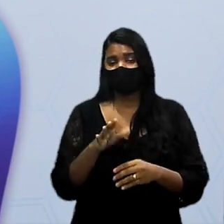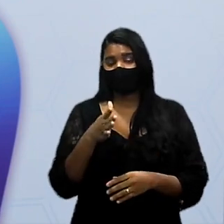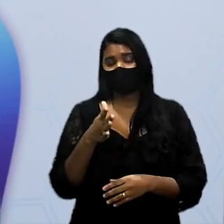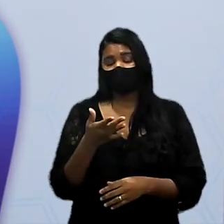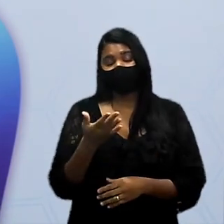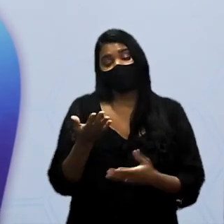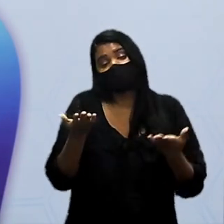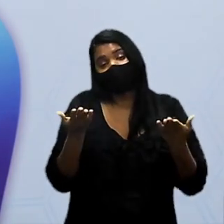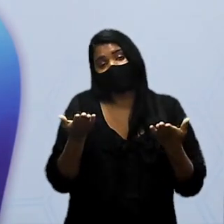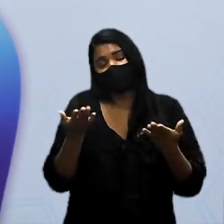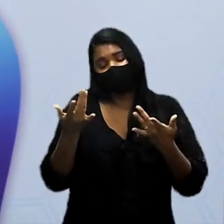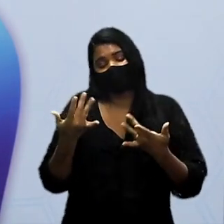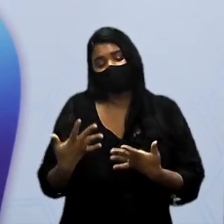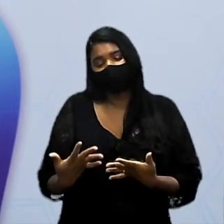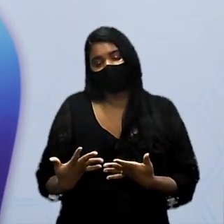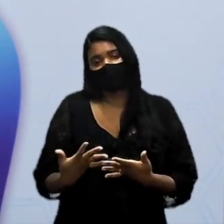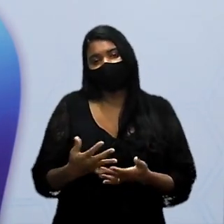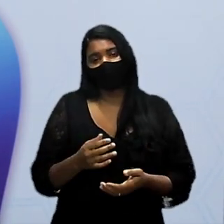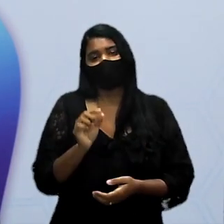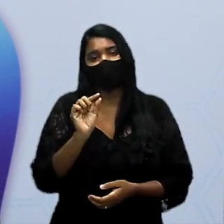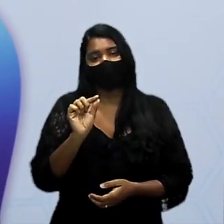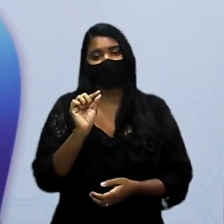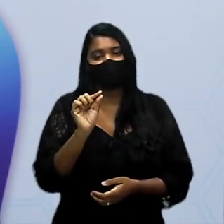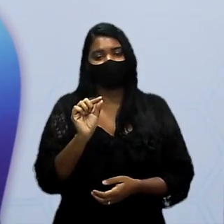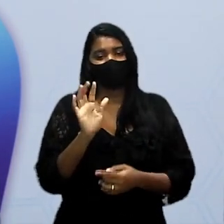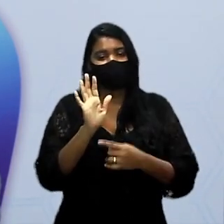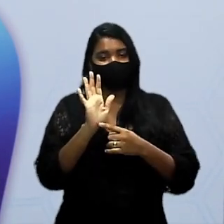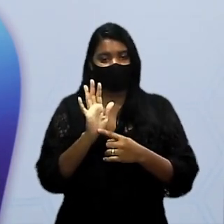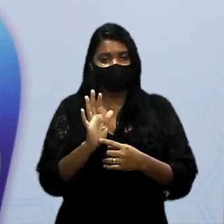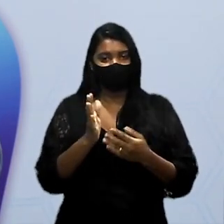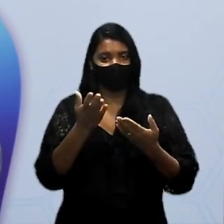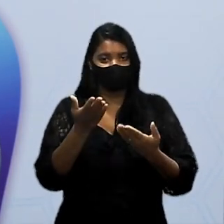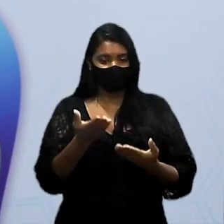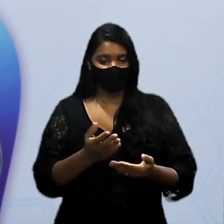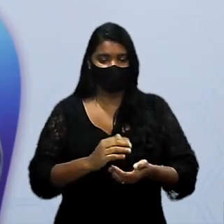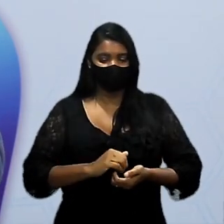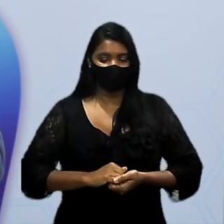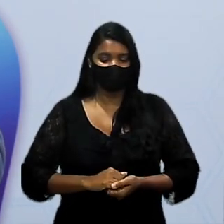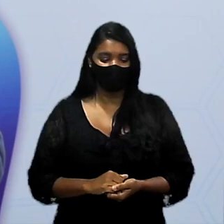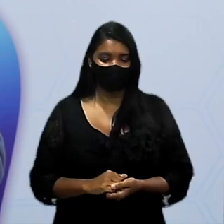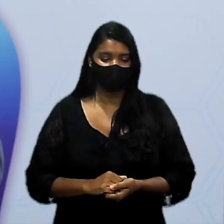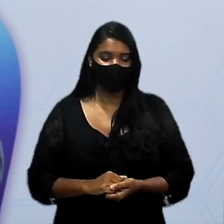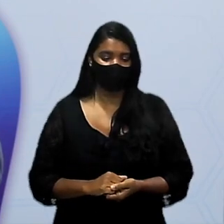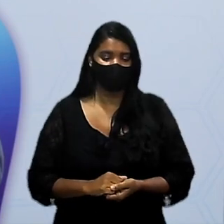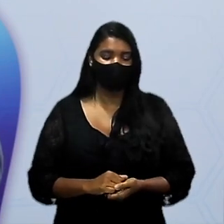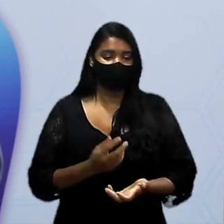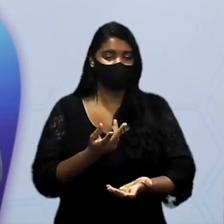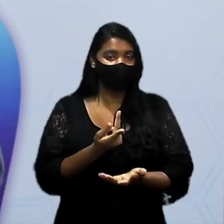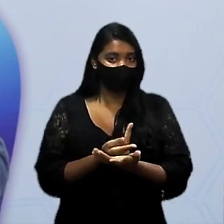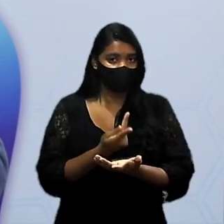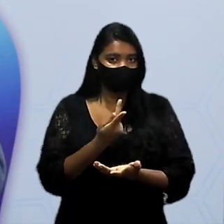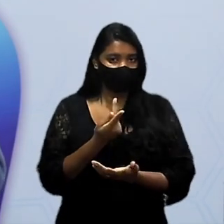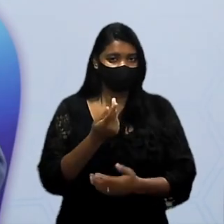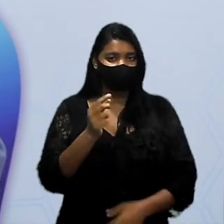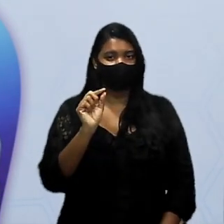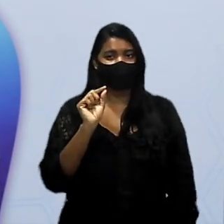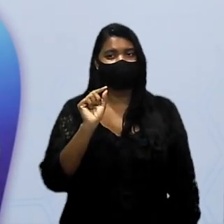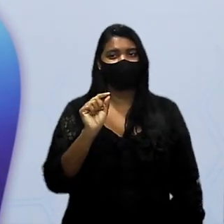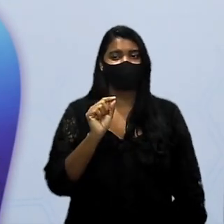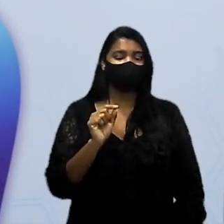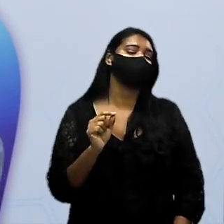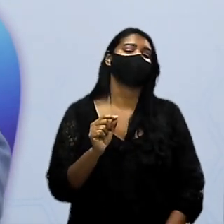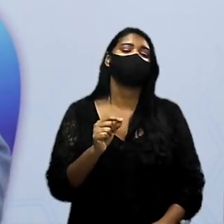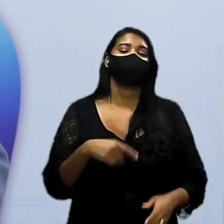que é que eu estou querendo dizer com isso? Eu estou querendo mostrar que tem determinados momentos em que o